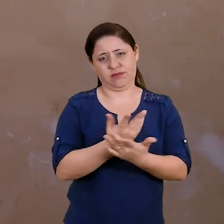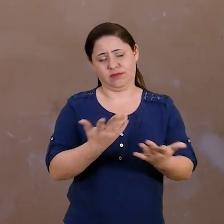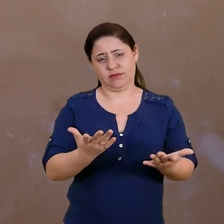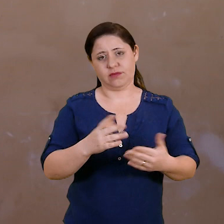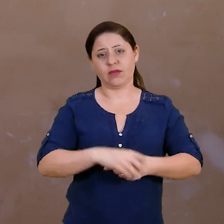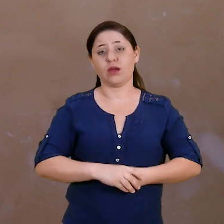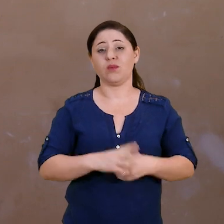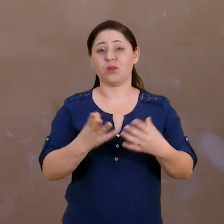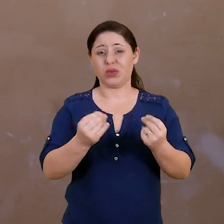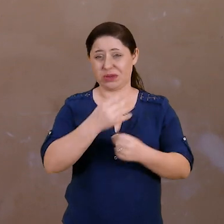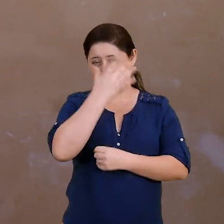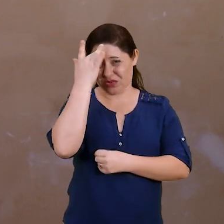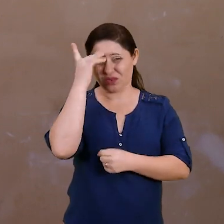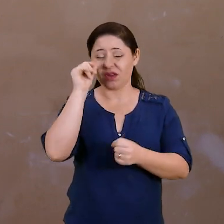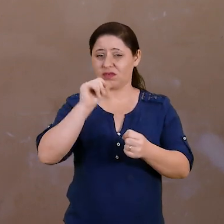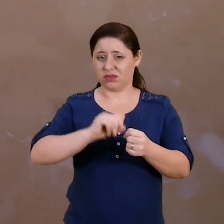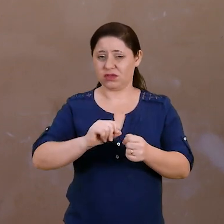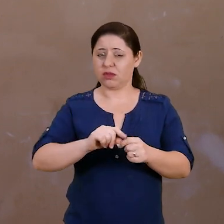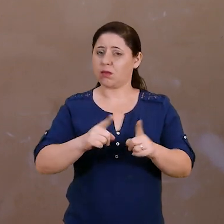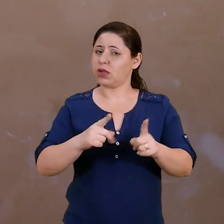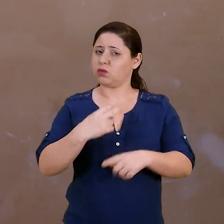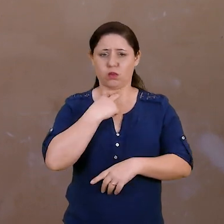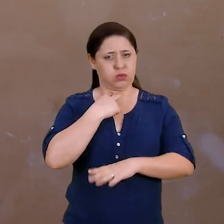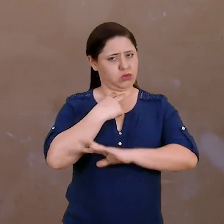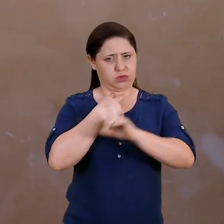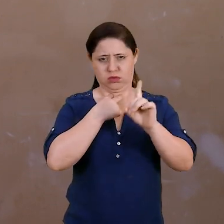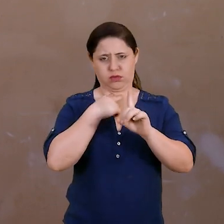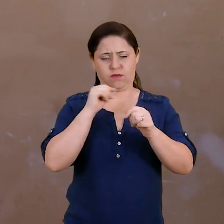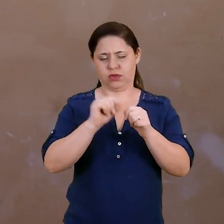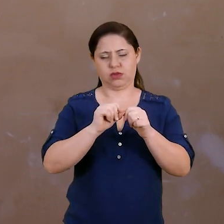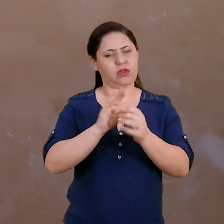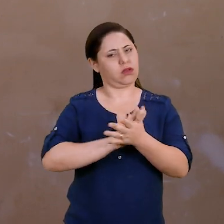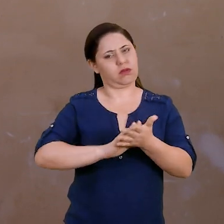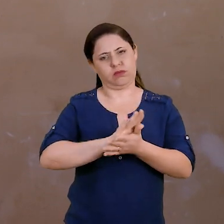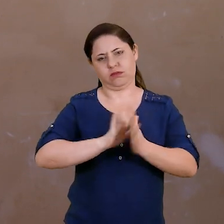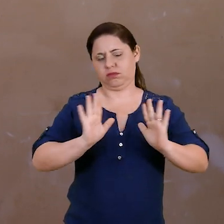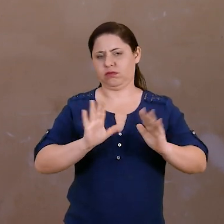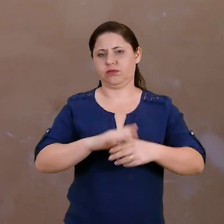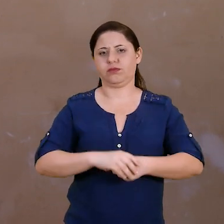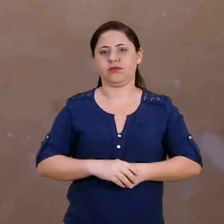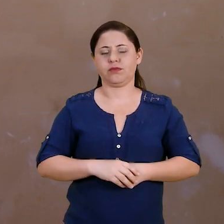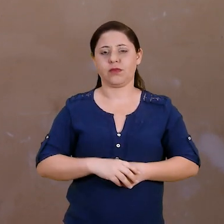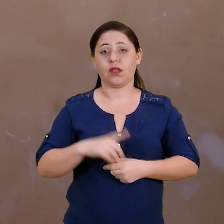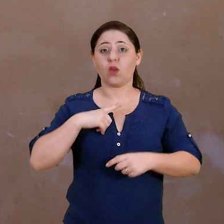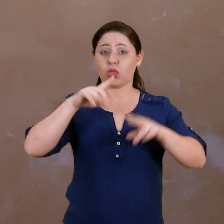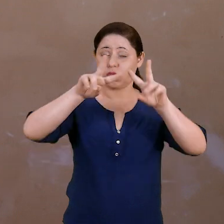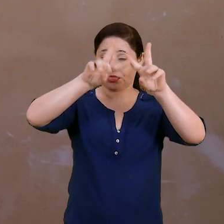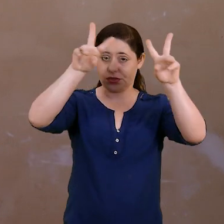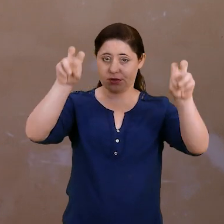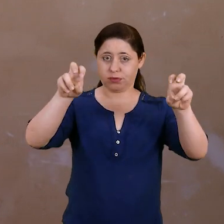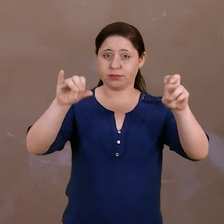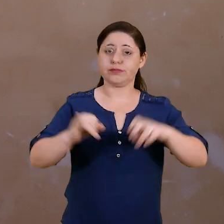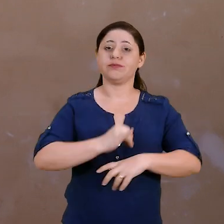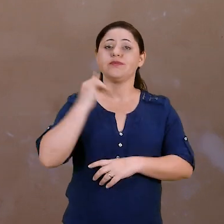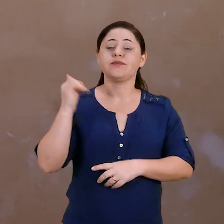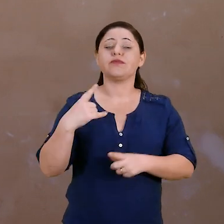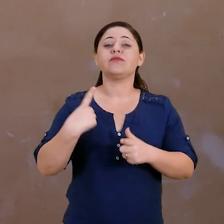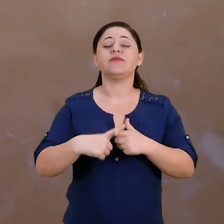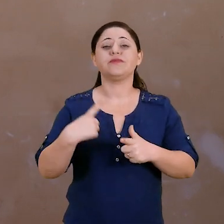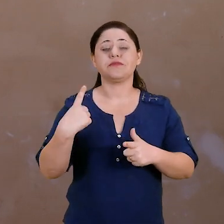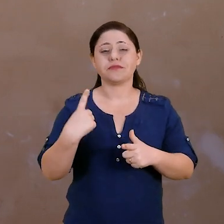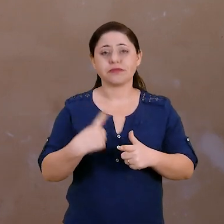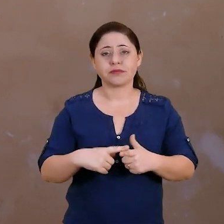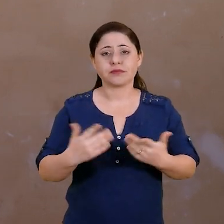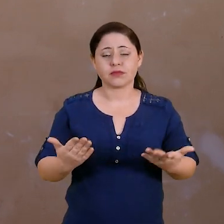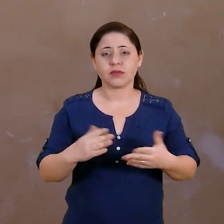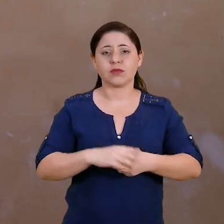errado. Muitas pessoas fazem isso, mas não deveriam. E esse tema é um tema muito importante